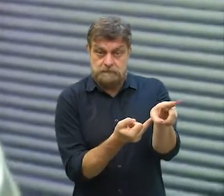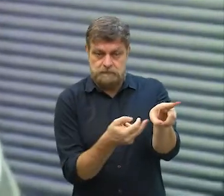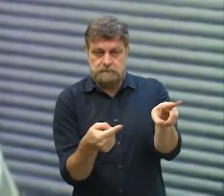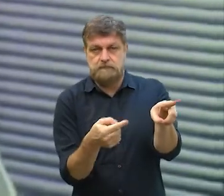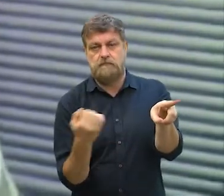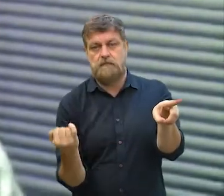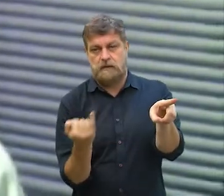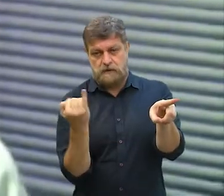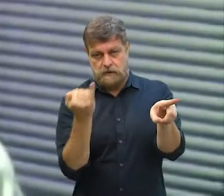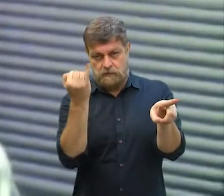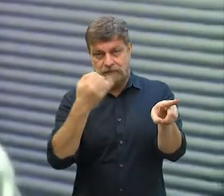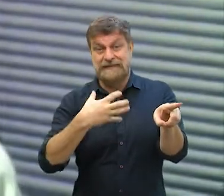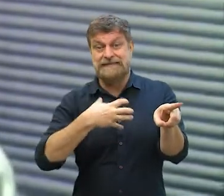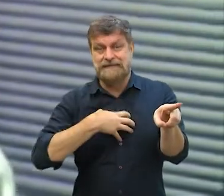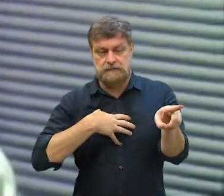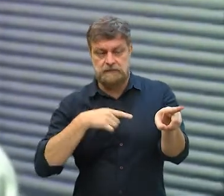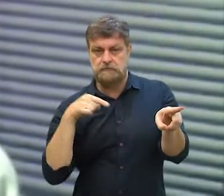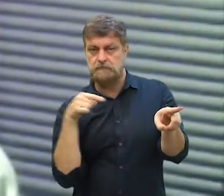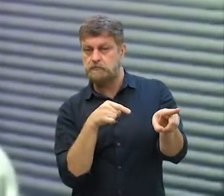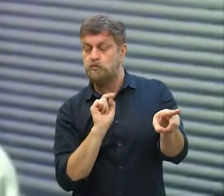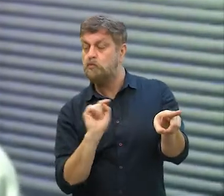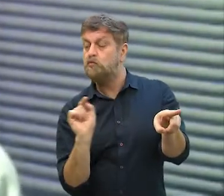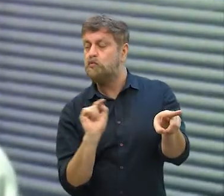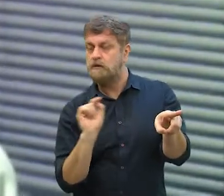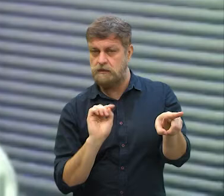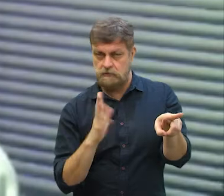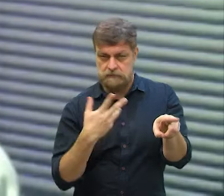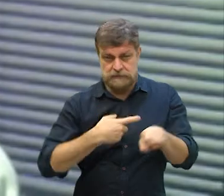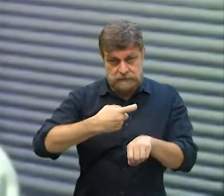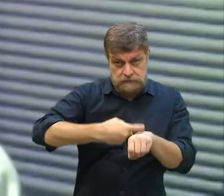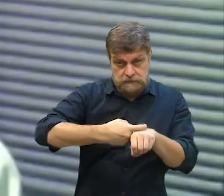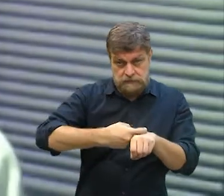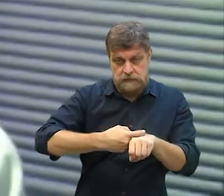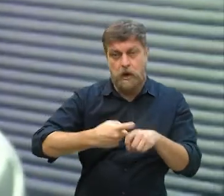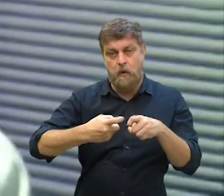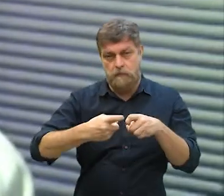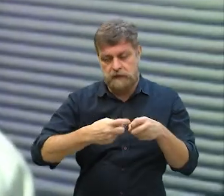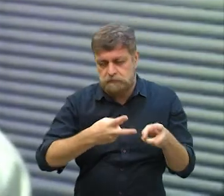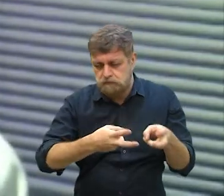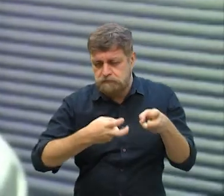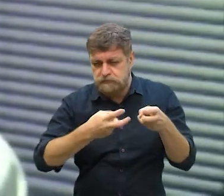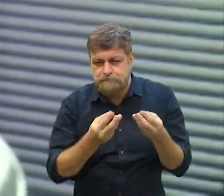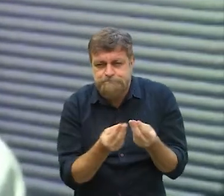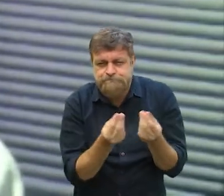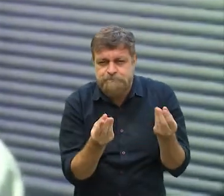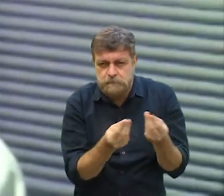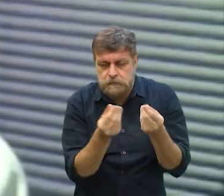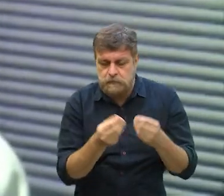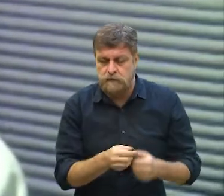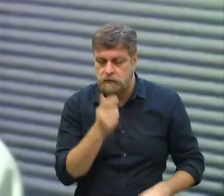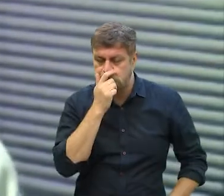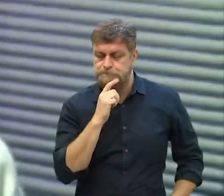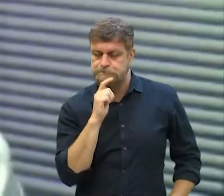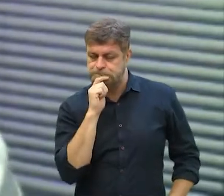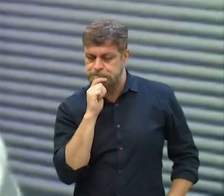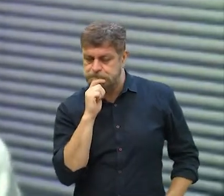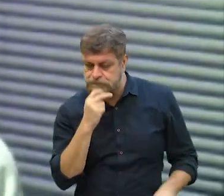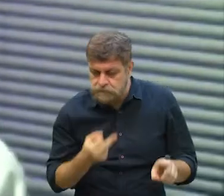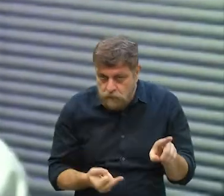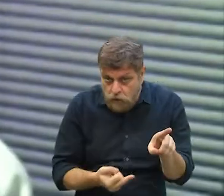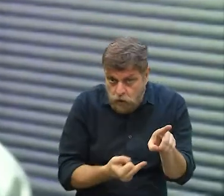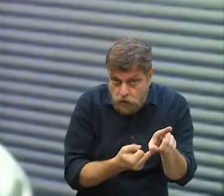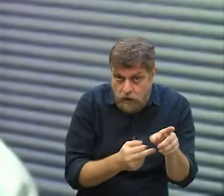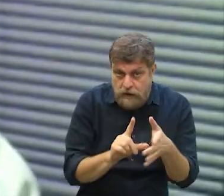no toque a gente sente bem essa região periférica. E aí diagnostica. E quando tem essa suspeita, né, foi lá, fez o exame